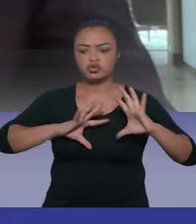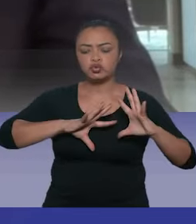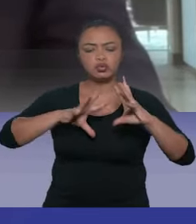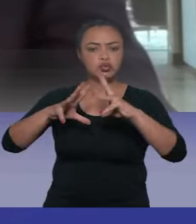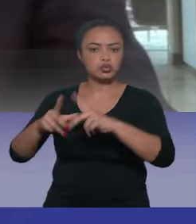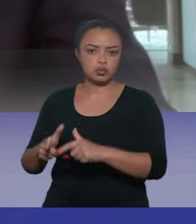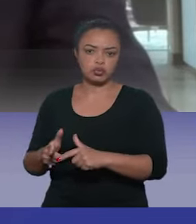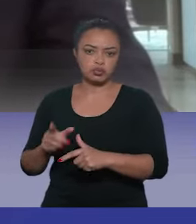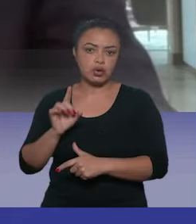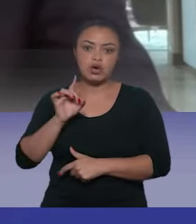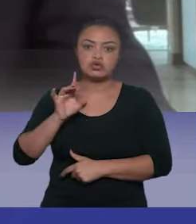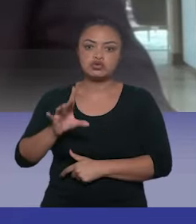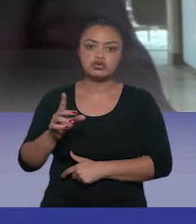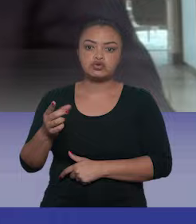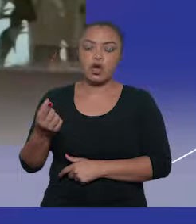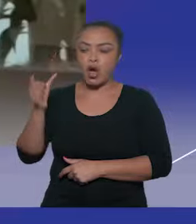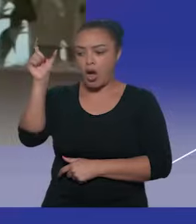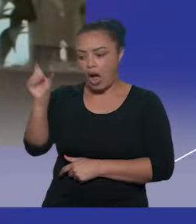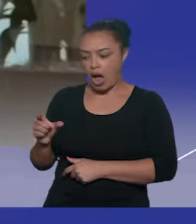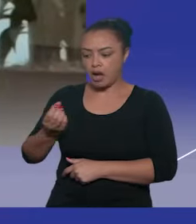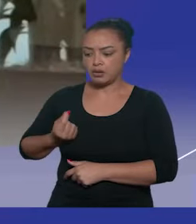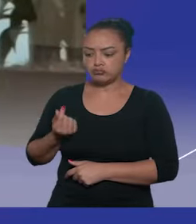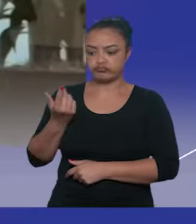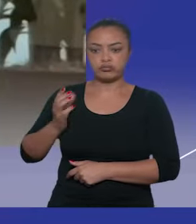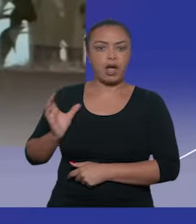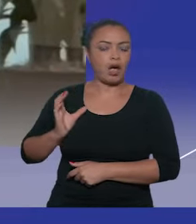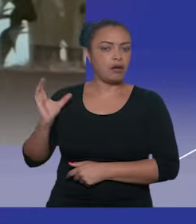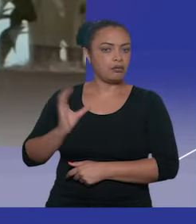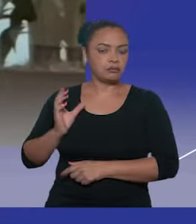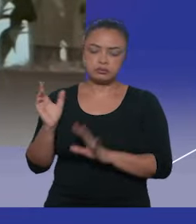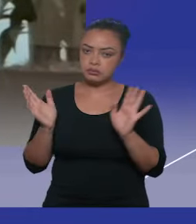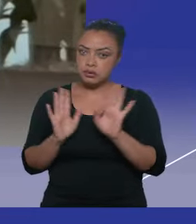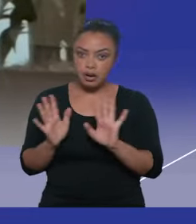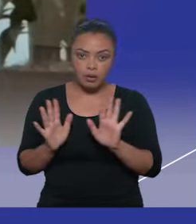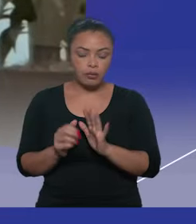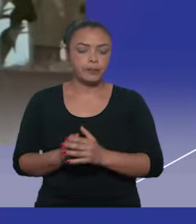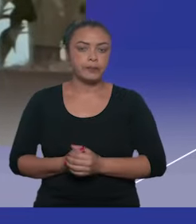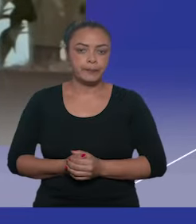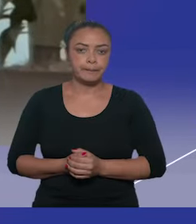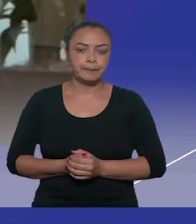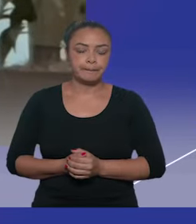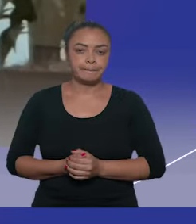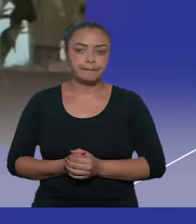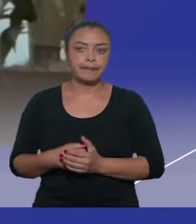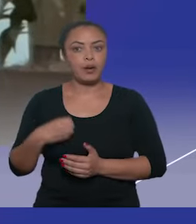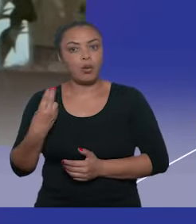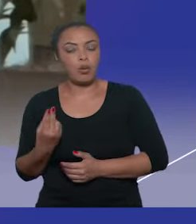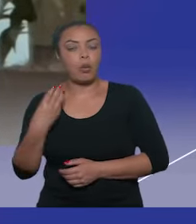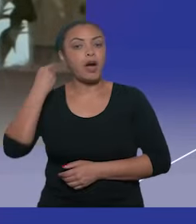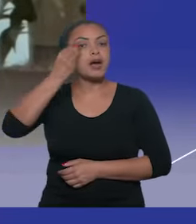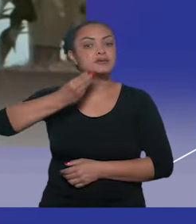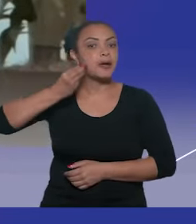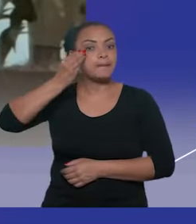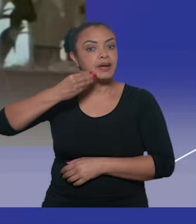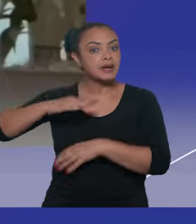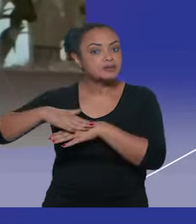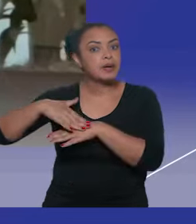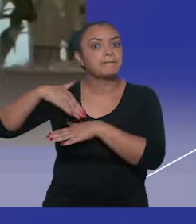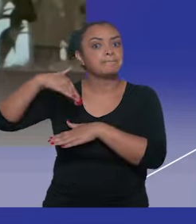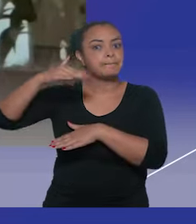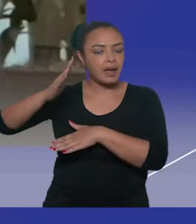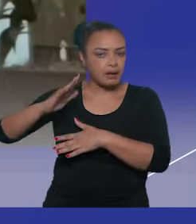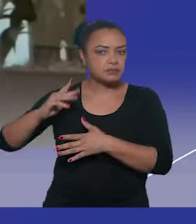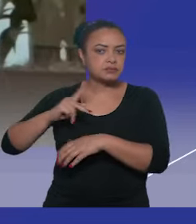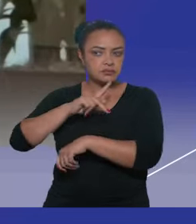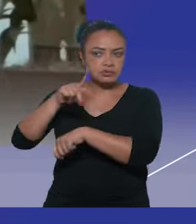jornada de internacionalização dos seus investimentos, a gente viu que era muito importante para a gente fazer isso para todos os nossos clientes, não apenas para o cliente que já tem uma